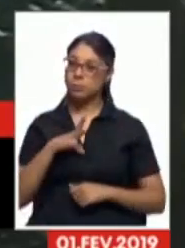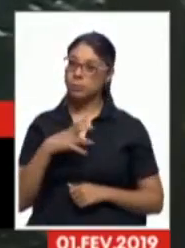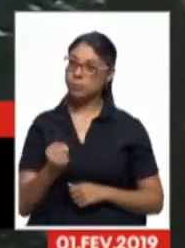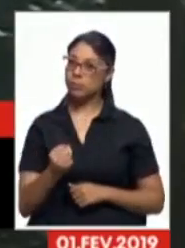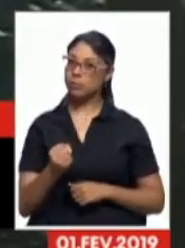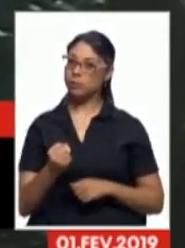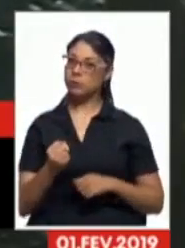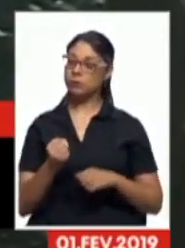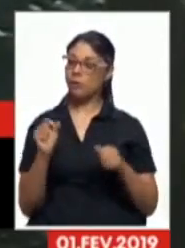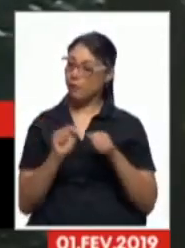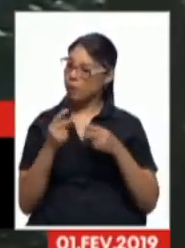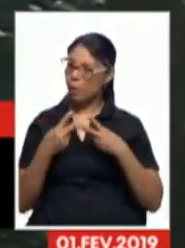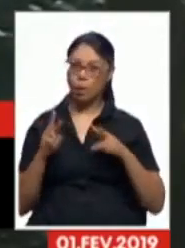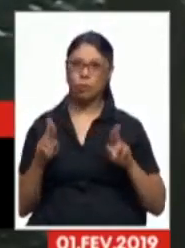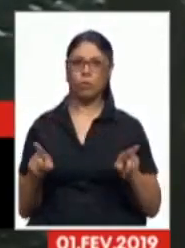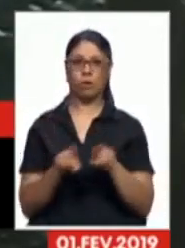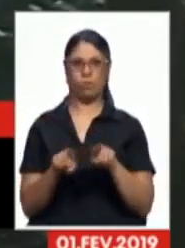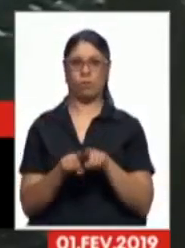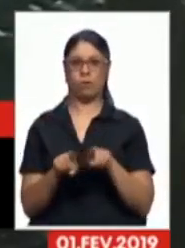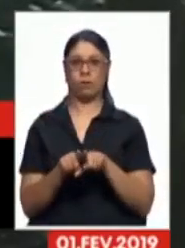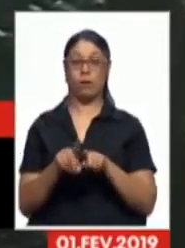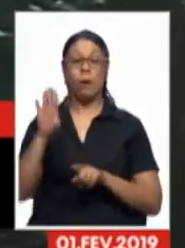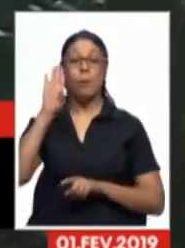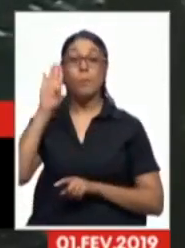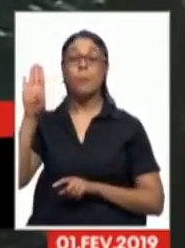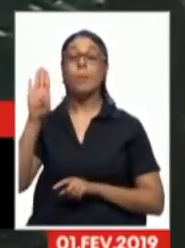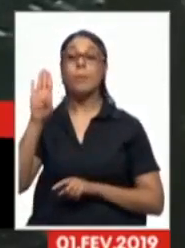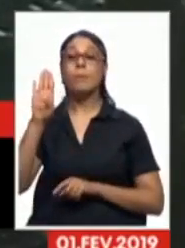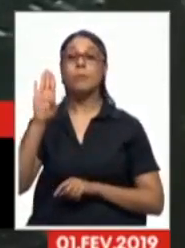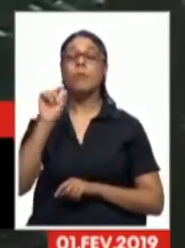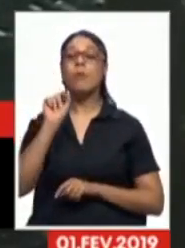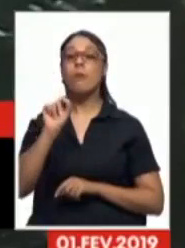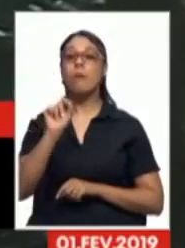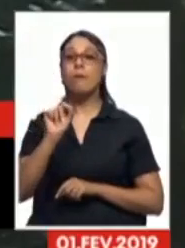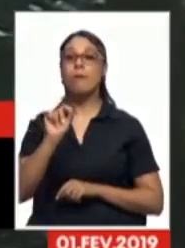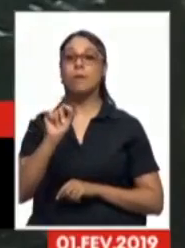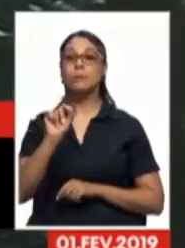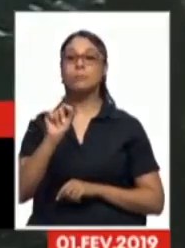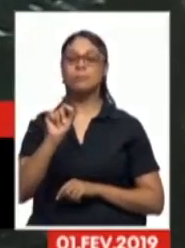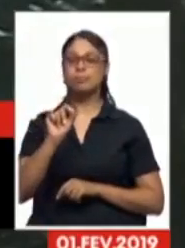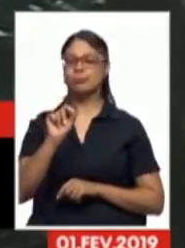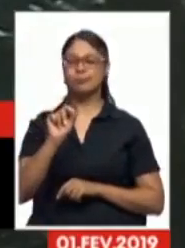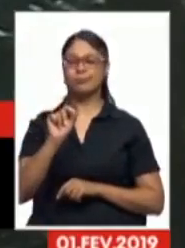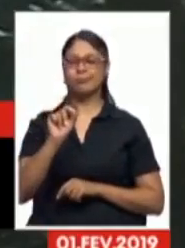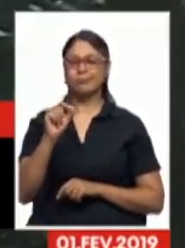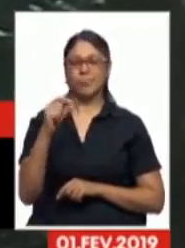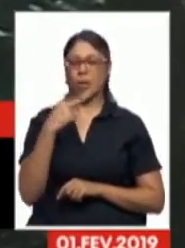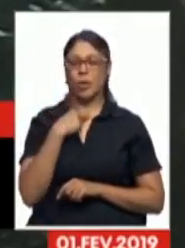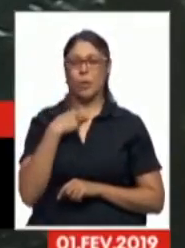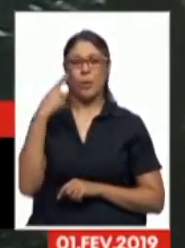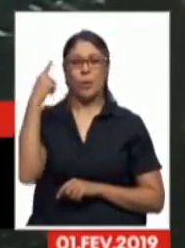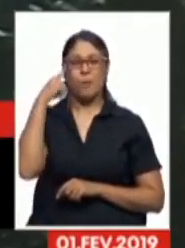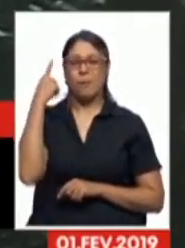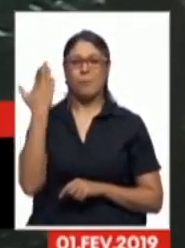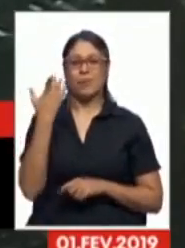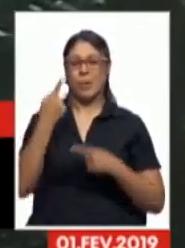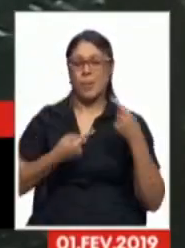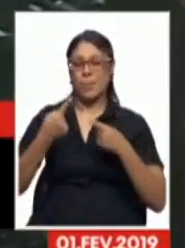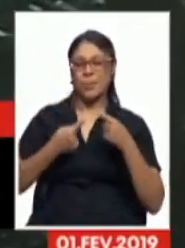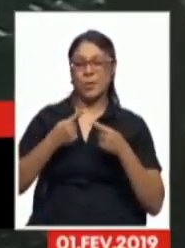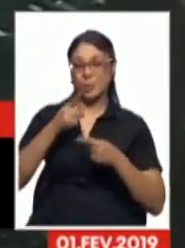diferentes. E a primordial delas é a de não pensar a política como benefício